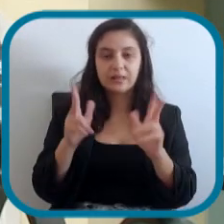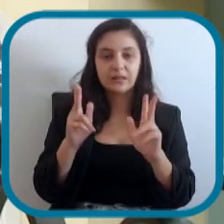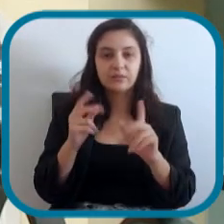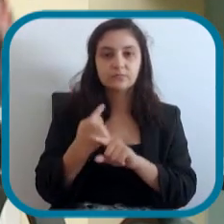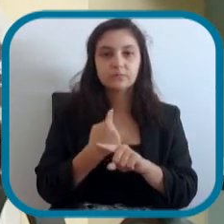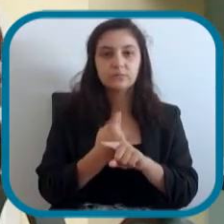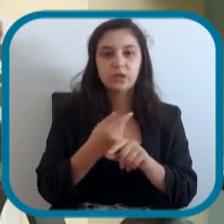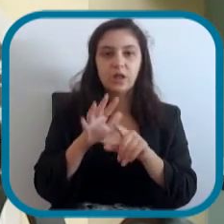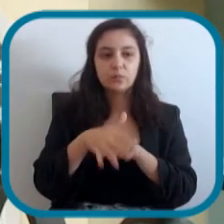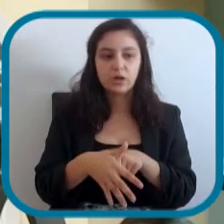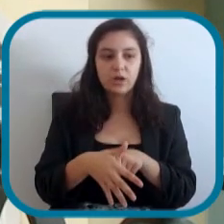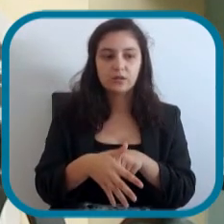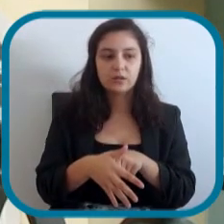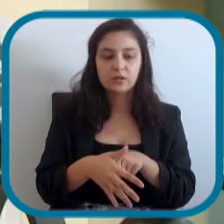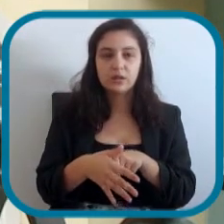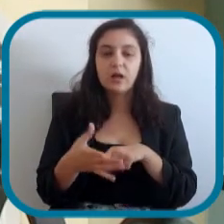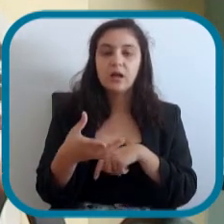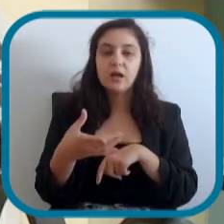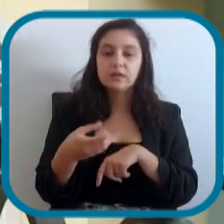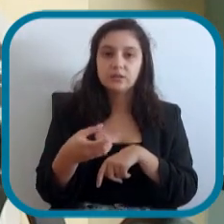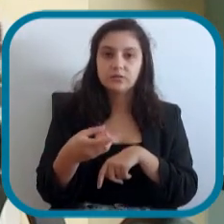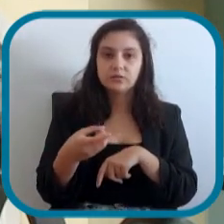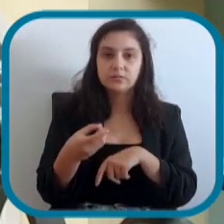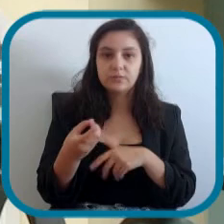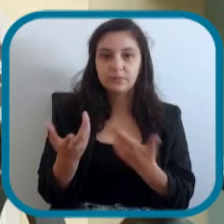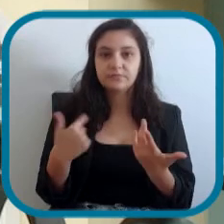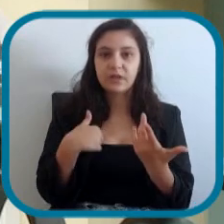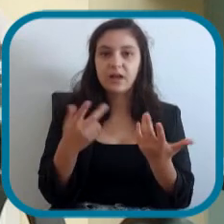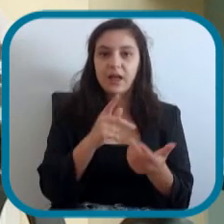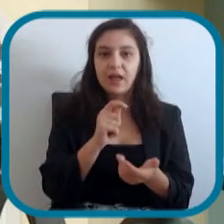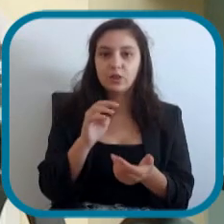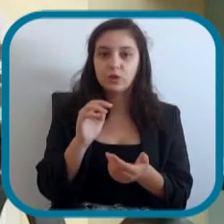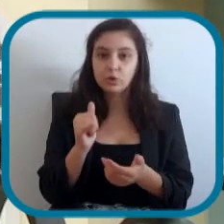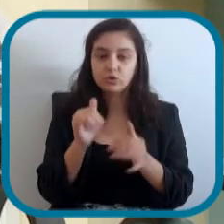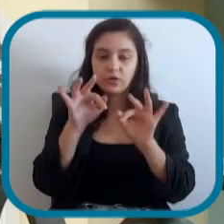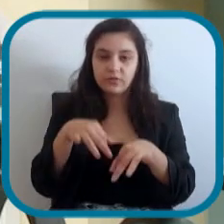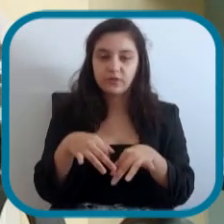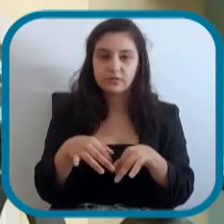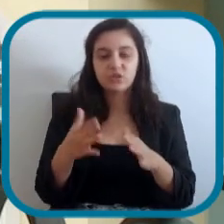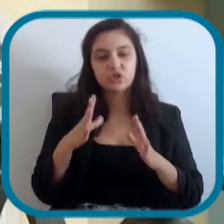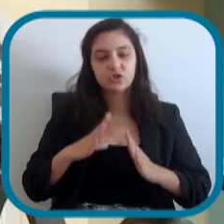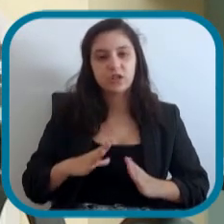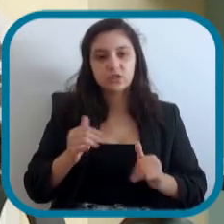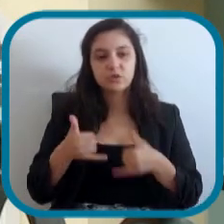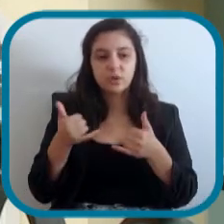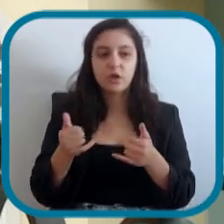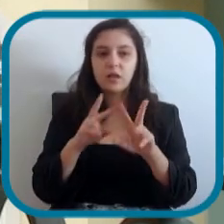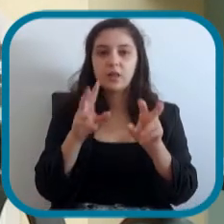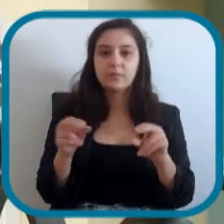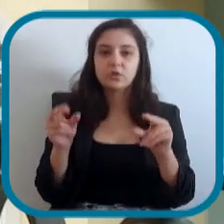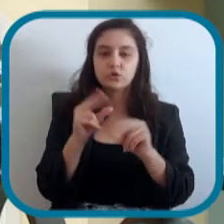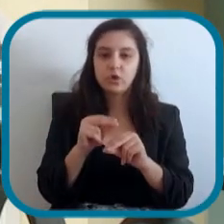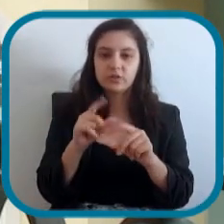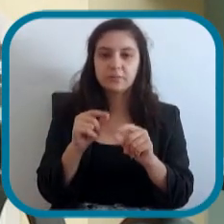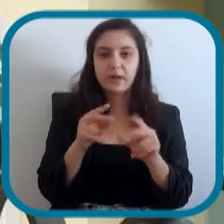de estigmas e de preconceito. A 19ª temporada do E2 chega assim a um fim. Depois de um merecido